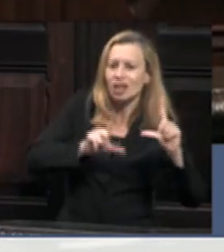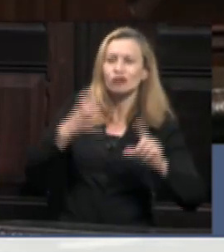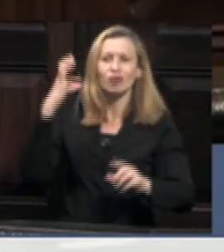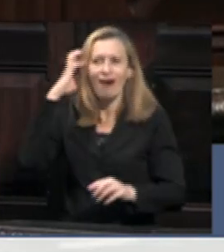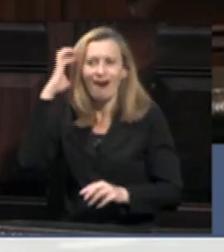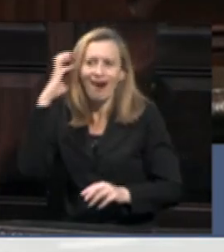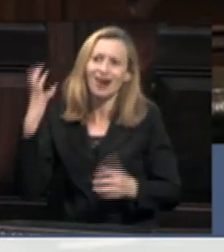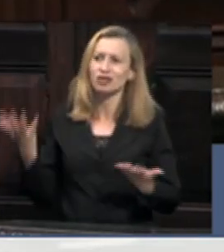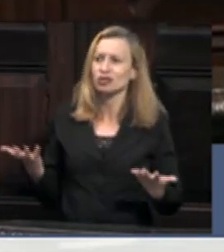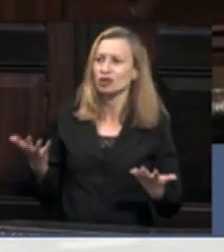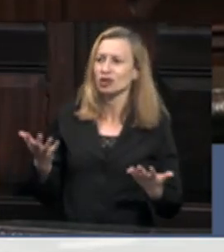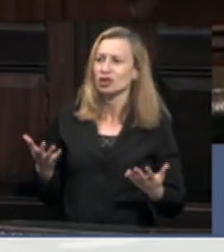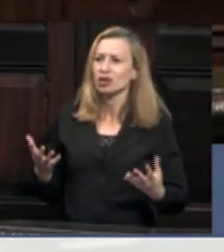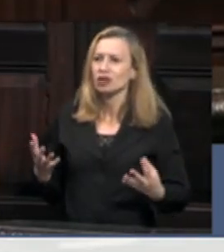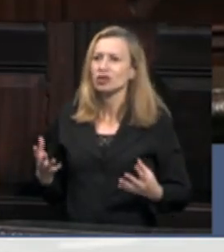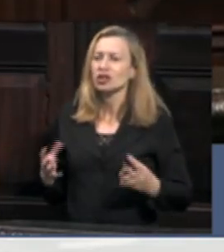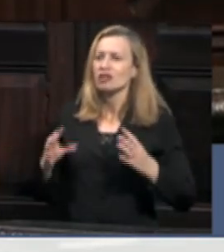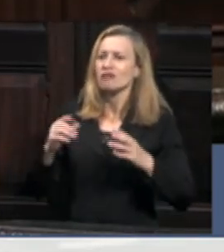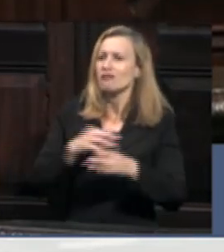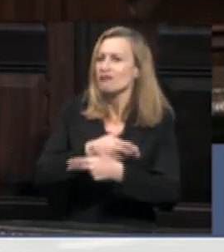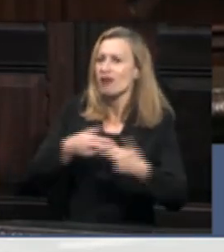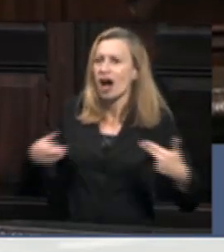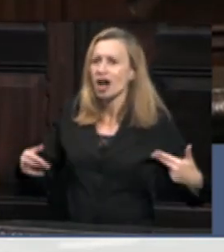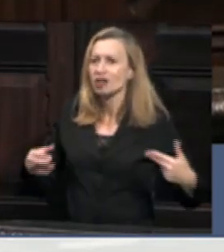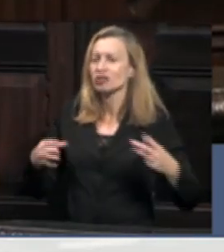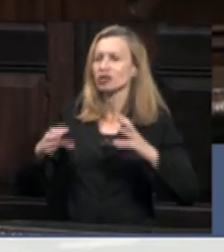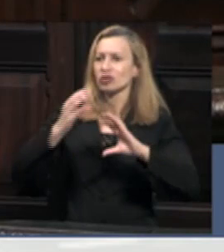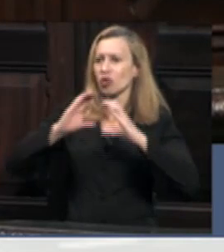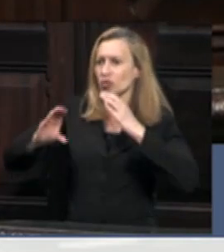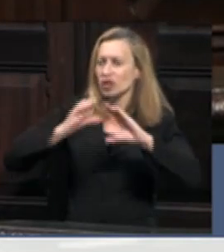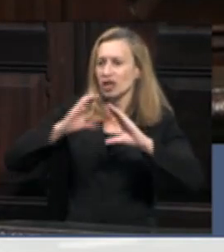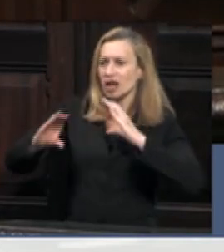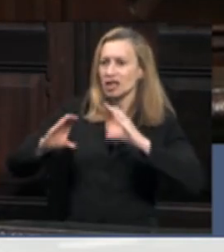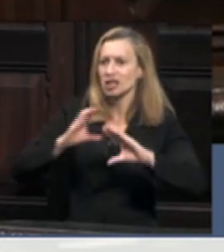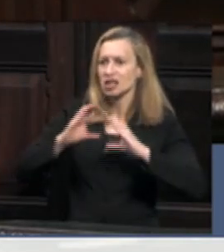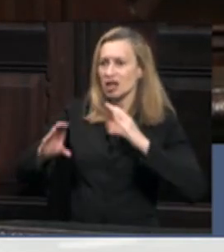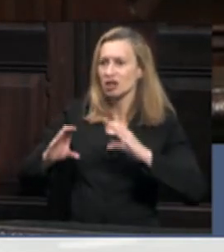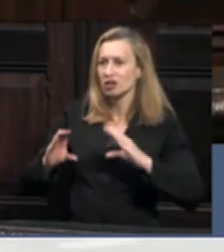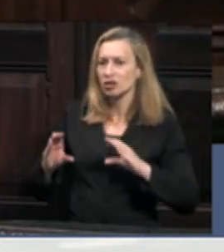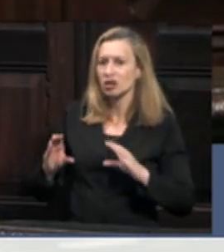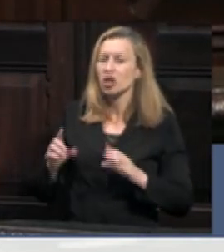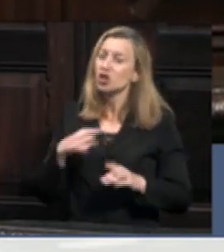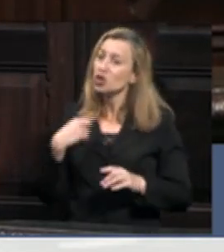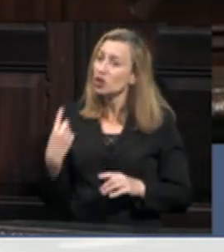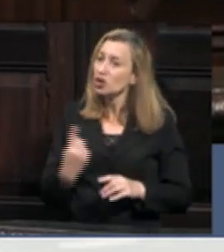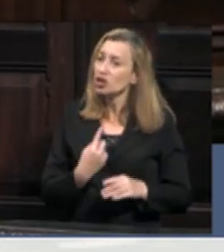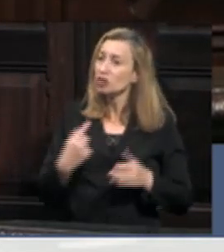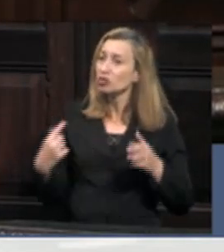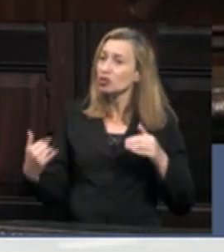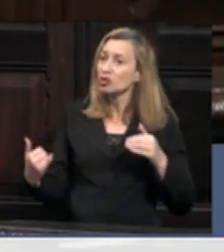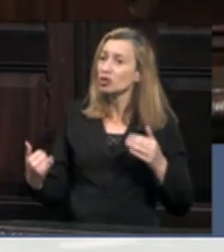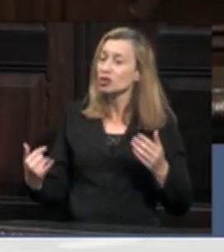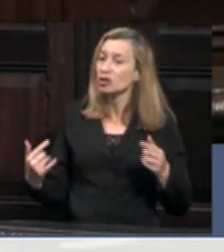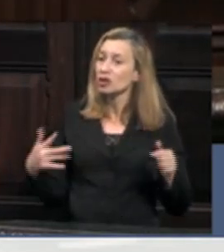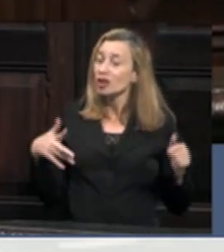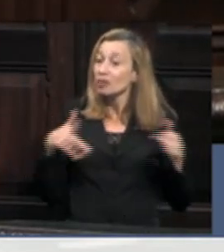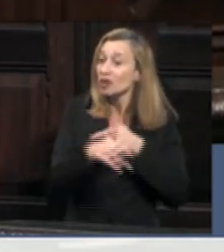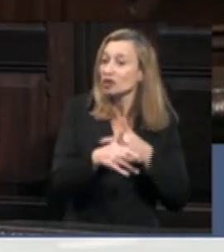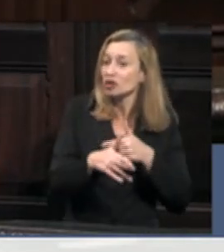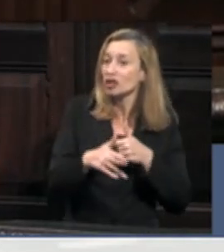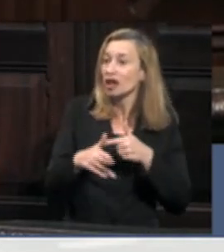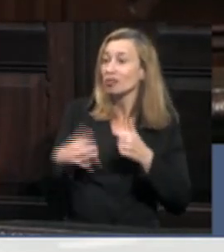onde for, dos meios de comunicação, estamos sendo maciçamente bombardeados por esse tipo de